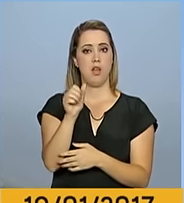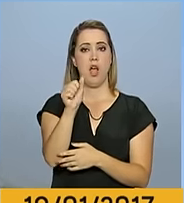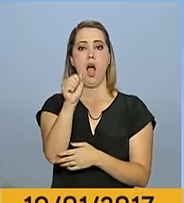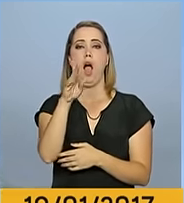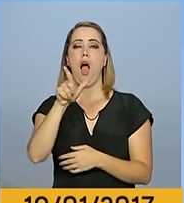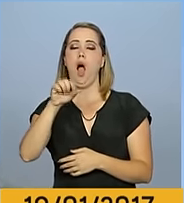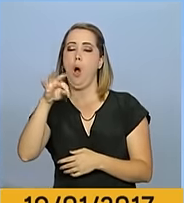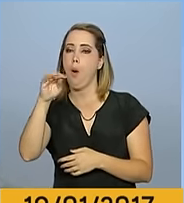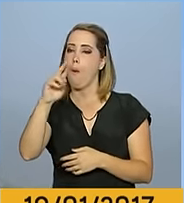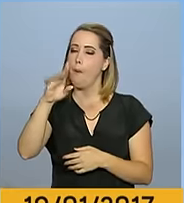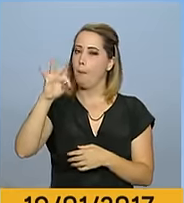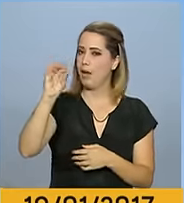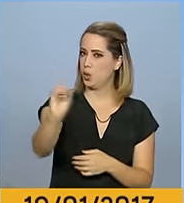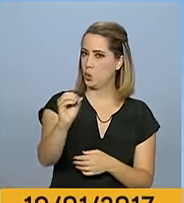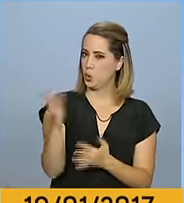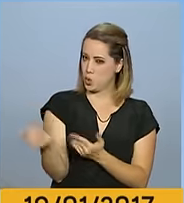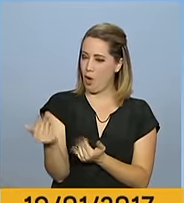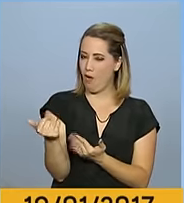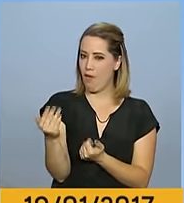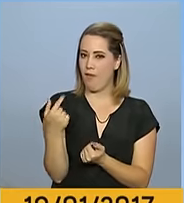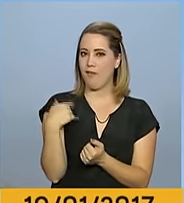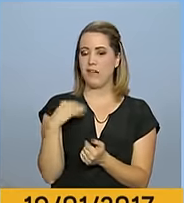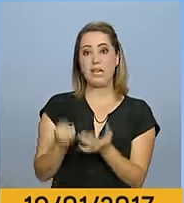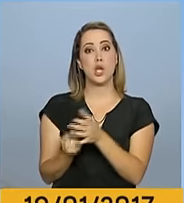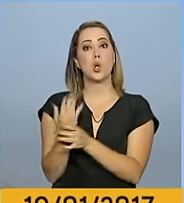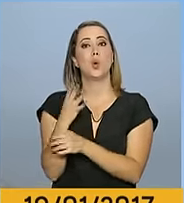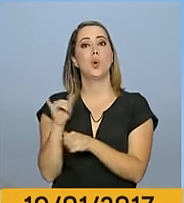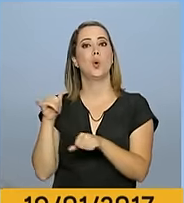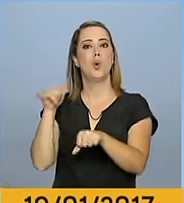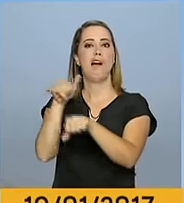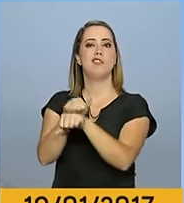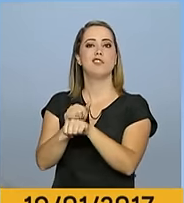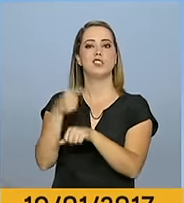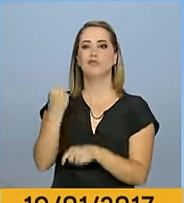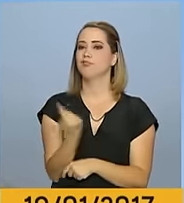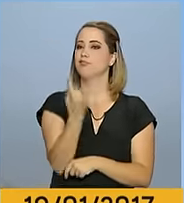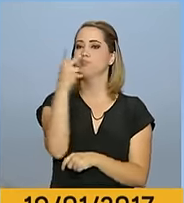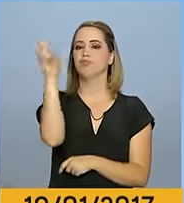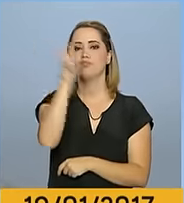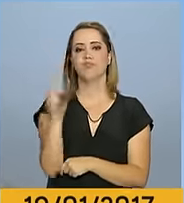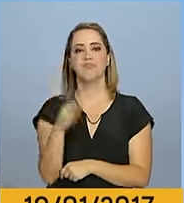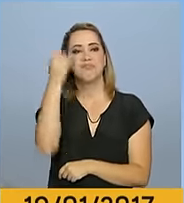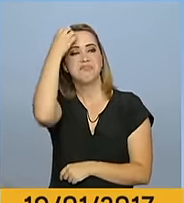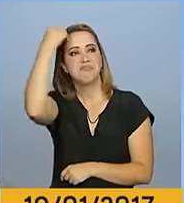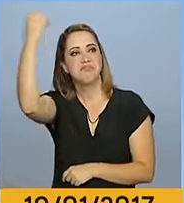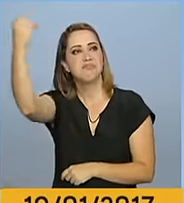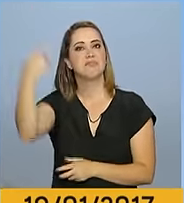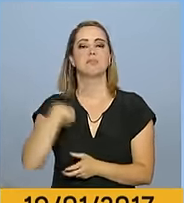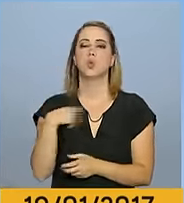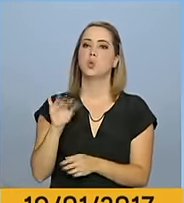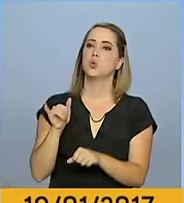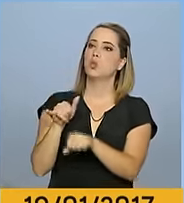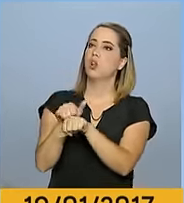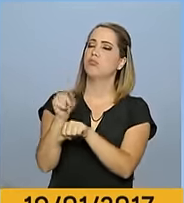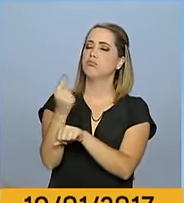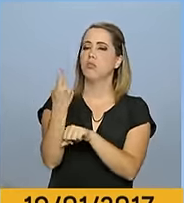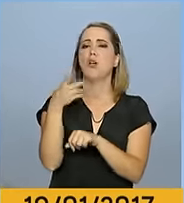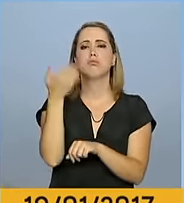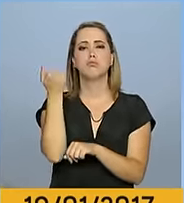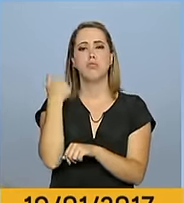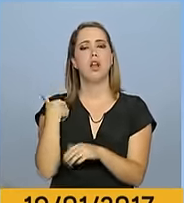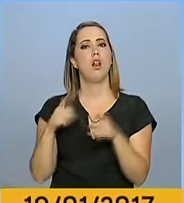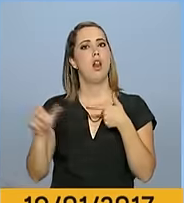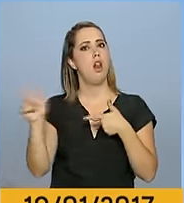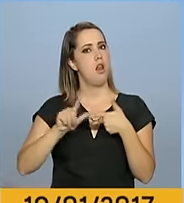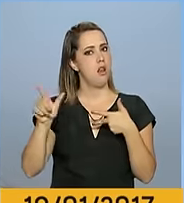Santos Dumont, né, talvez tenha pela primeira vez sonhado com um avião. E naquela oportunidade, vejam como o legislativo é